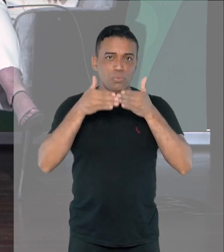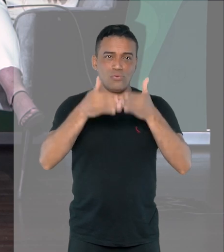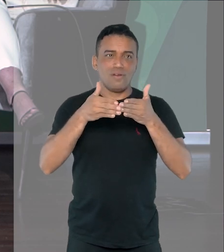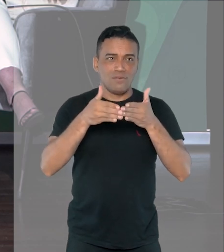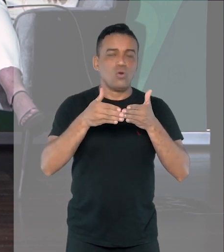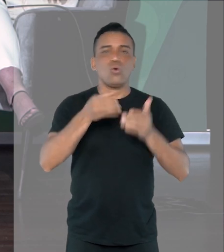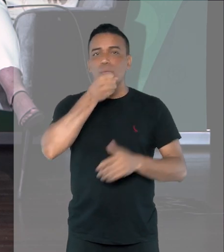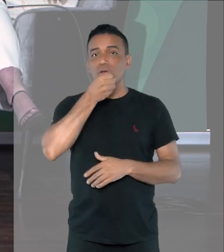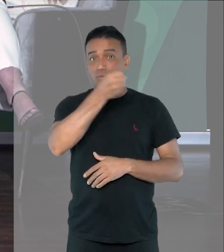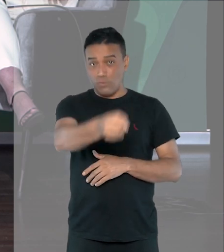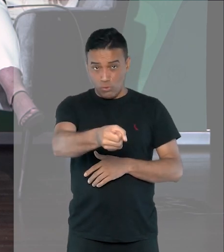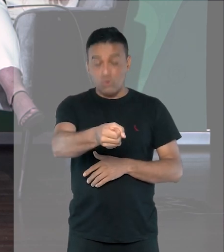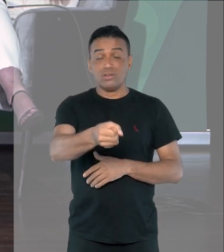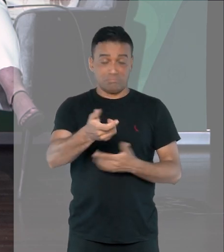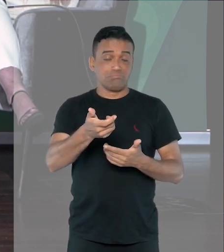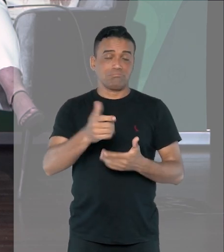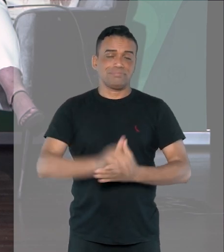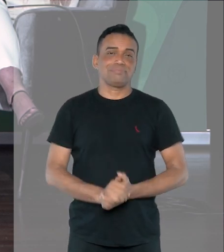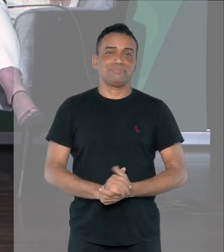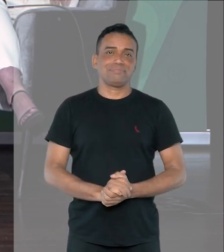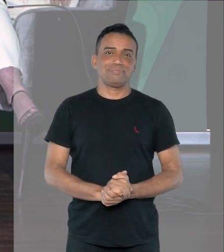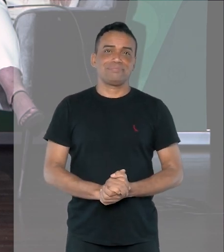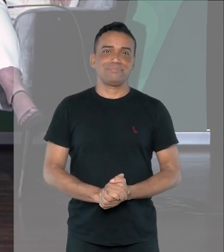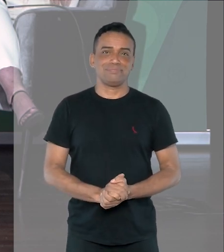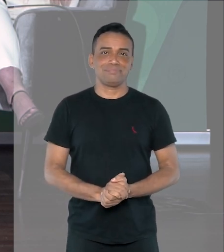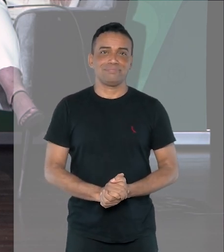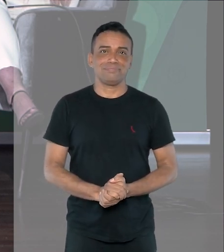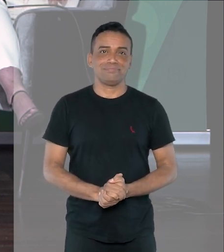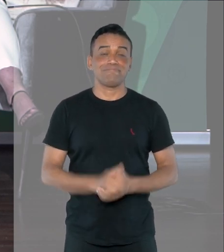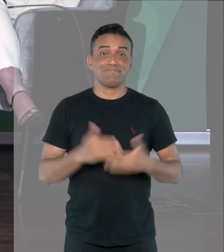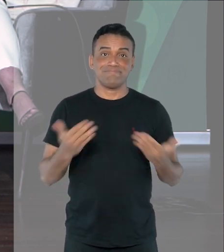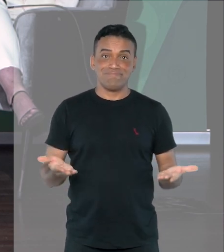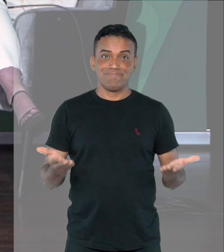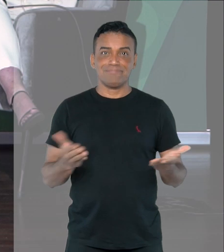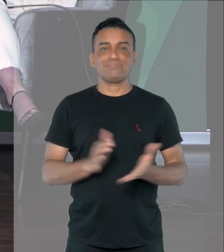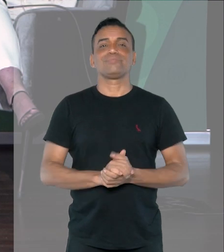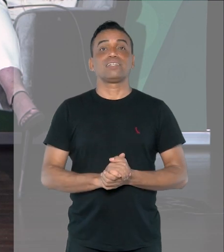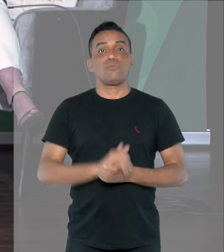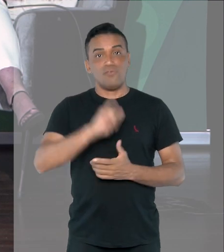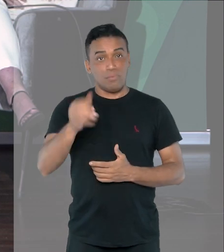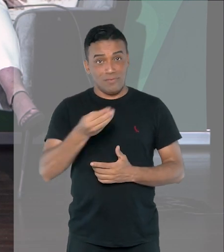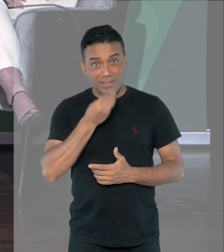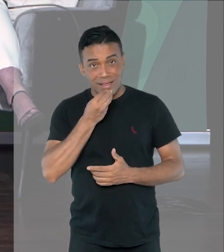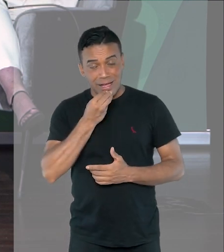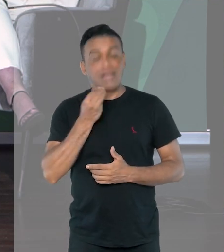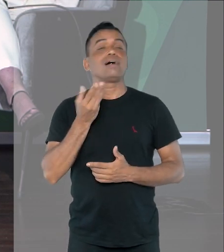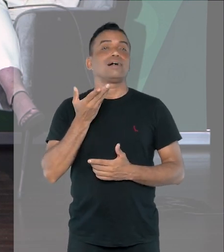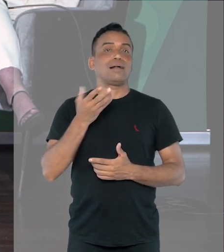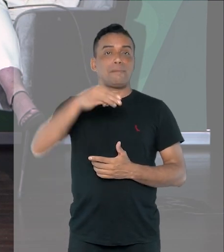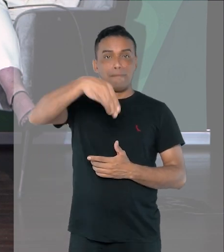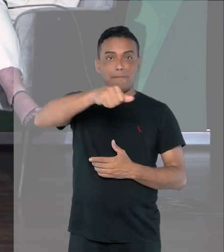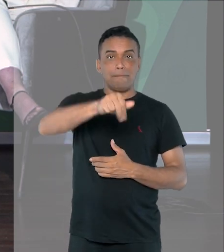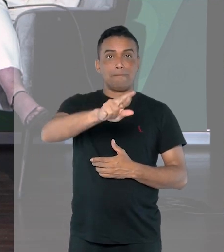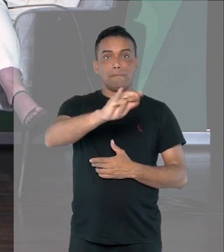os microfones aí, Tereza, alguém? Então, vamos aproveitar a oportunidade aqui de ter a Mary com a